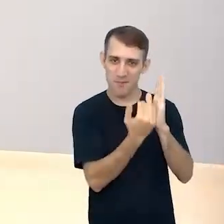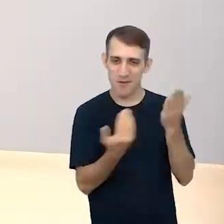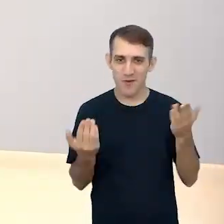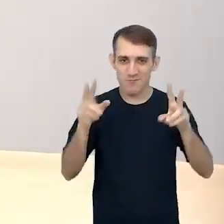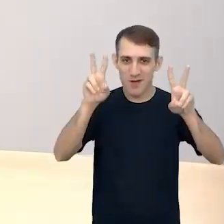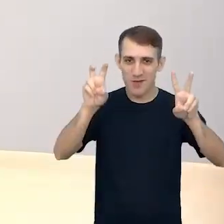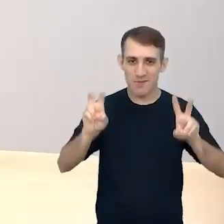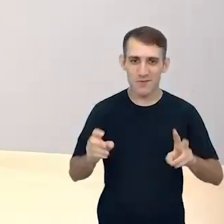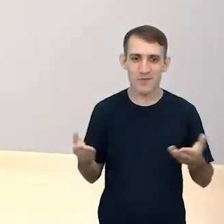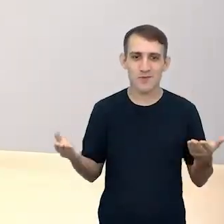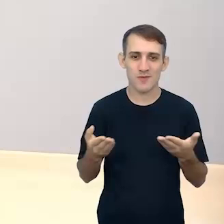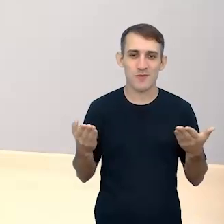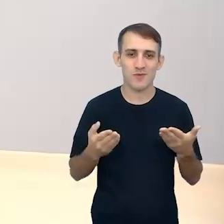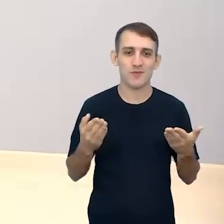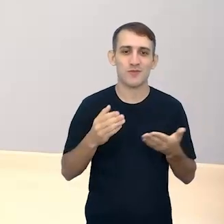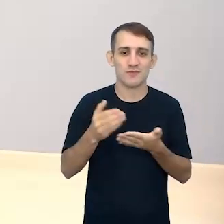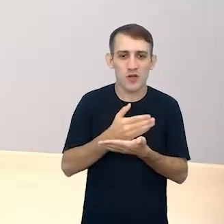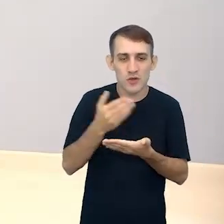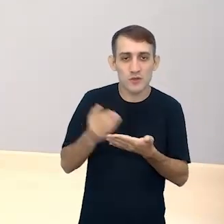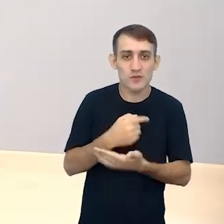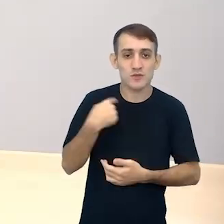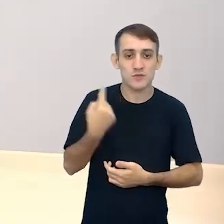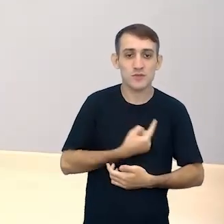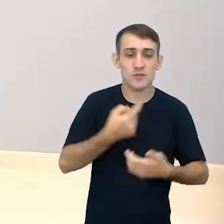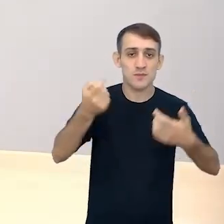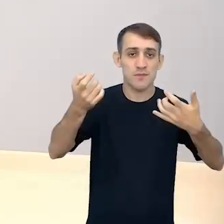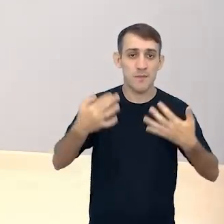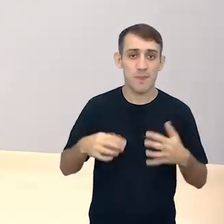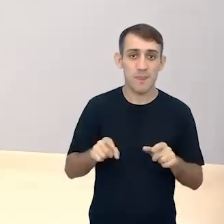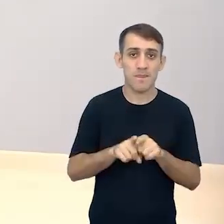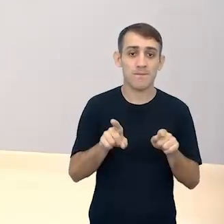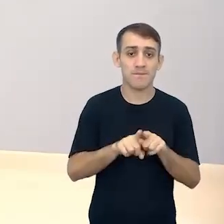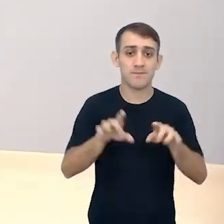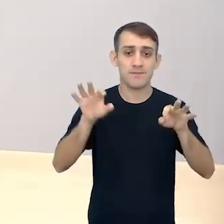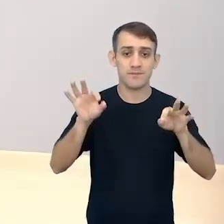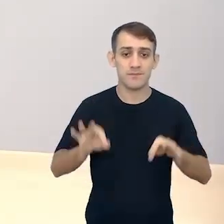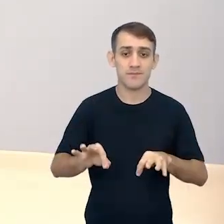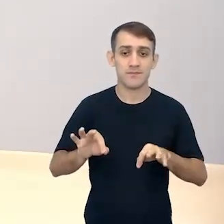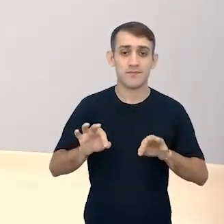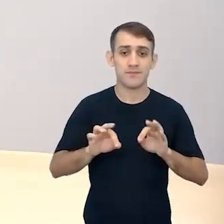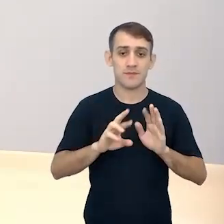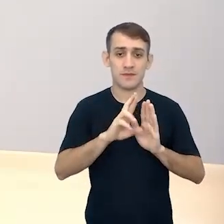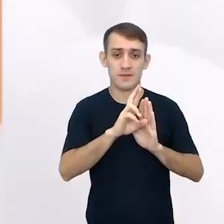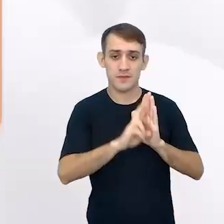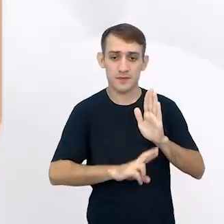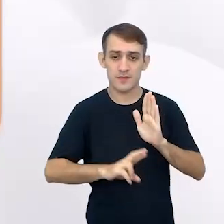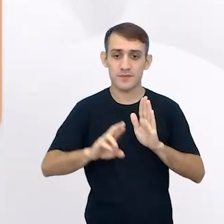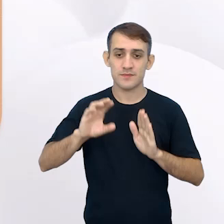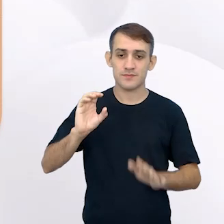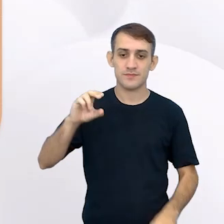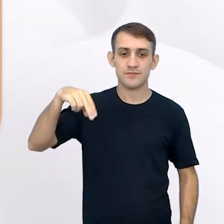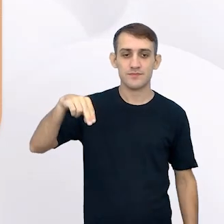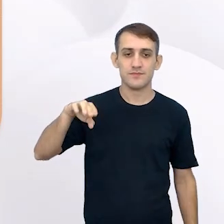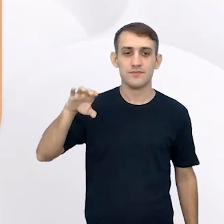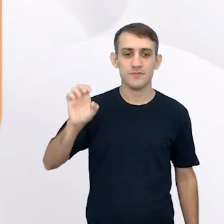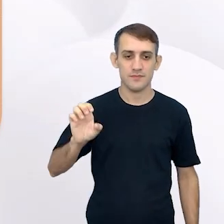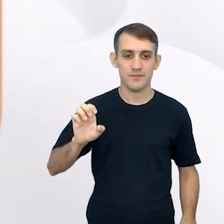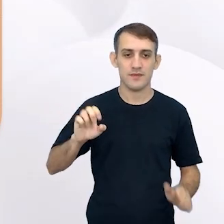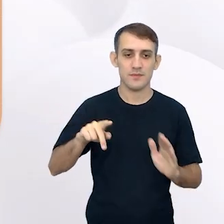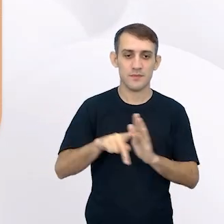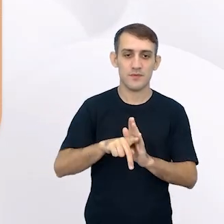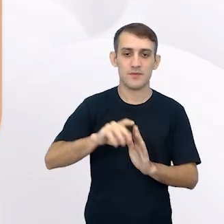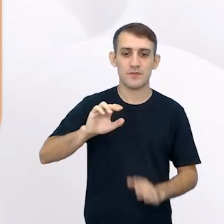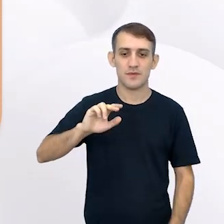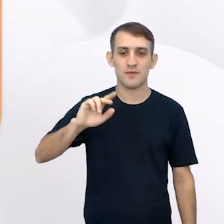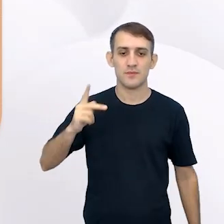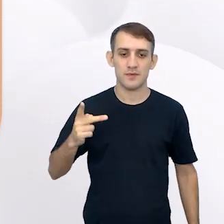O percurso da pauta, o diário de bordo, que a gente vai falar um pouquinho sobre ele. A resolução do CNE, CP número 1,